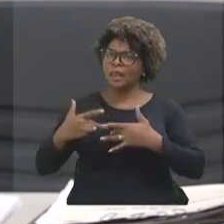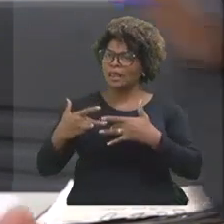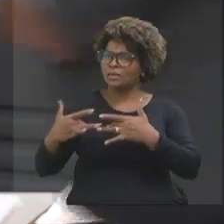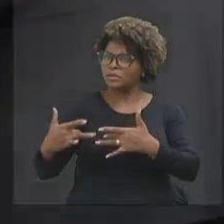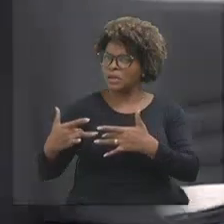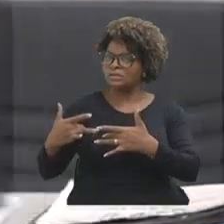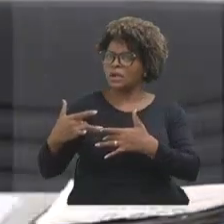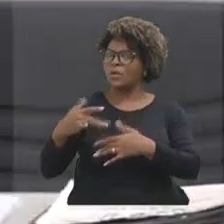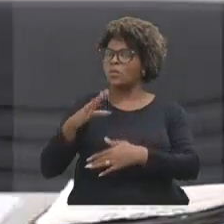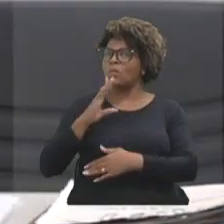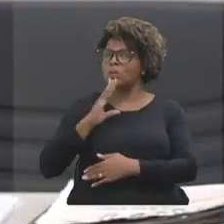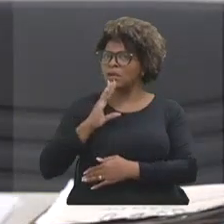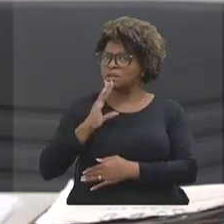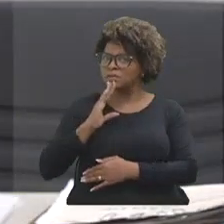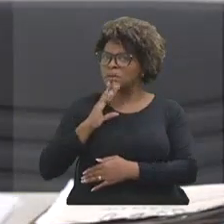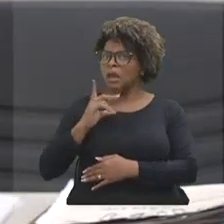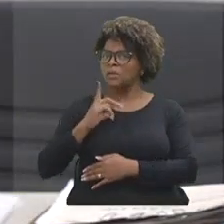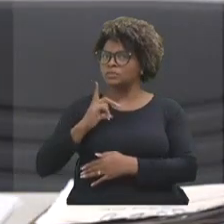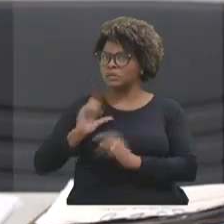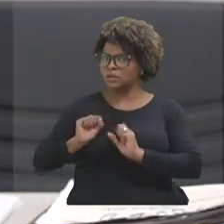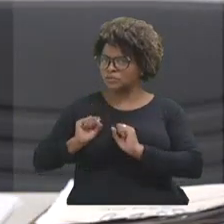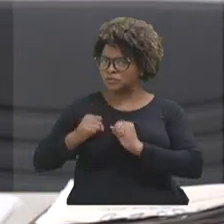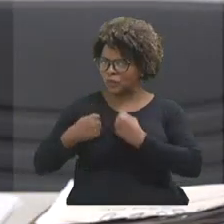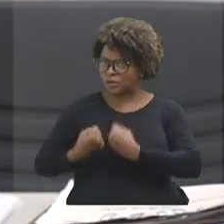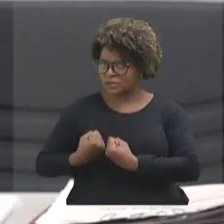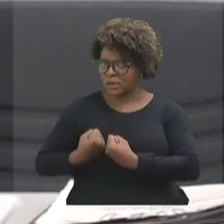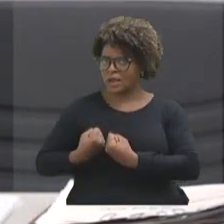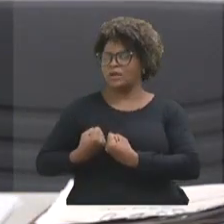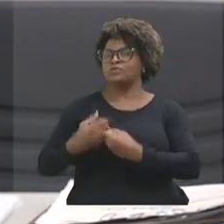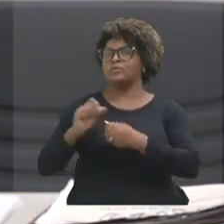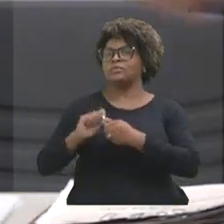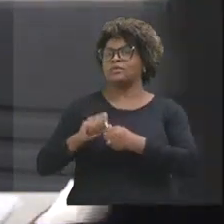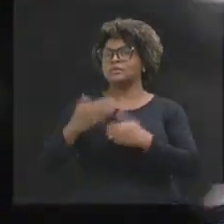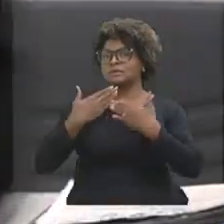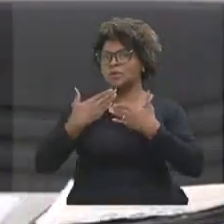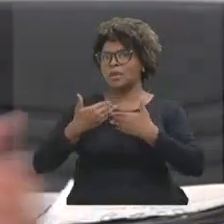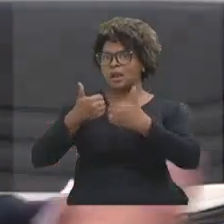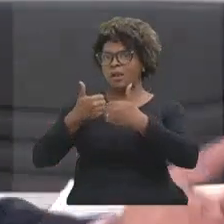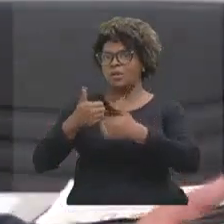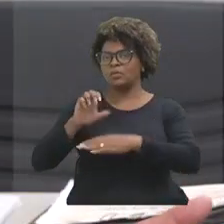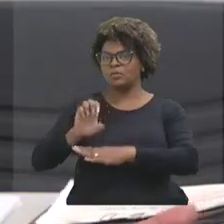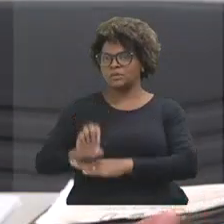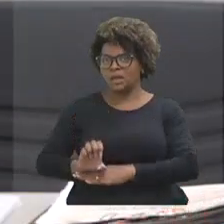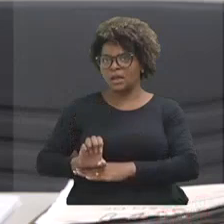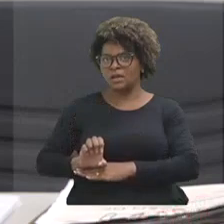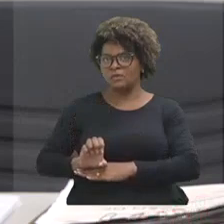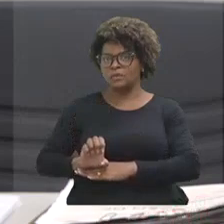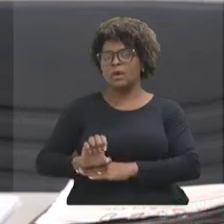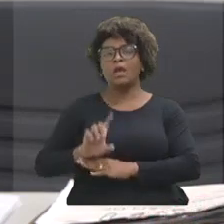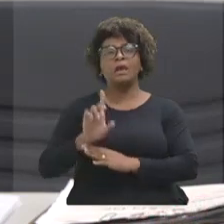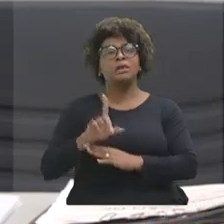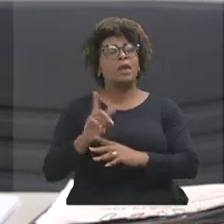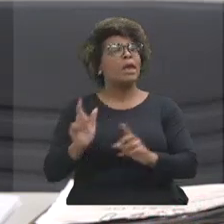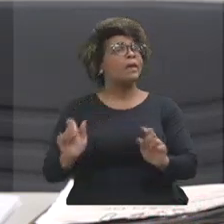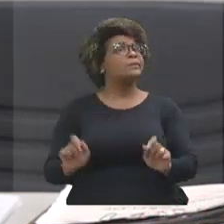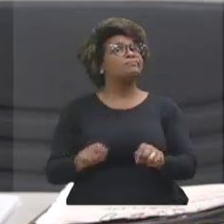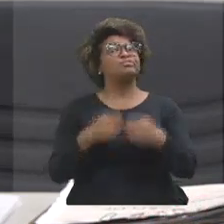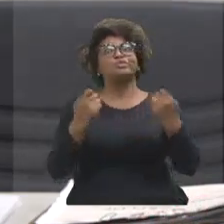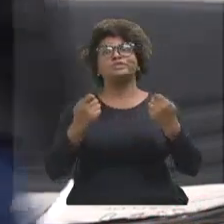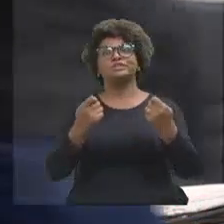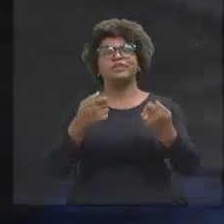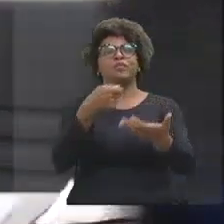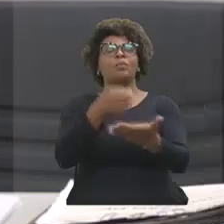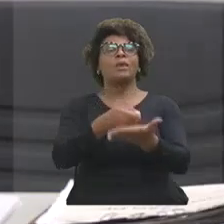tá se desdobrando quase que no estado como um todo e é humanamente também Impossível a gente cobrar do Fábio que dê esclarecimento de